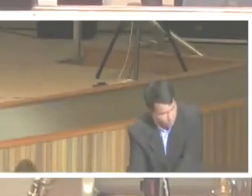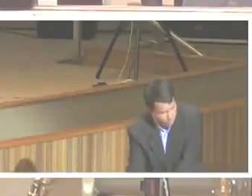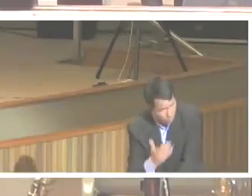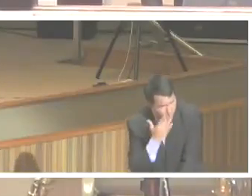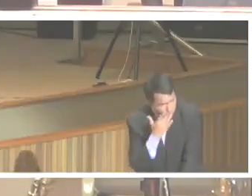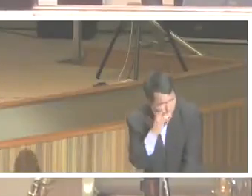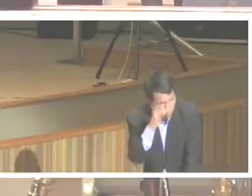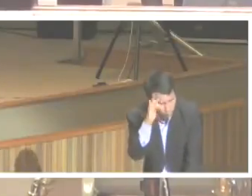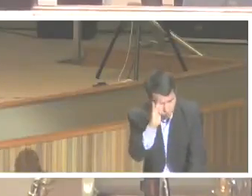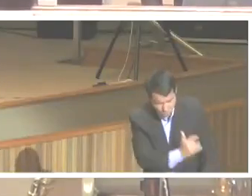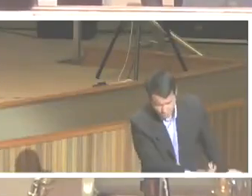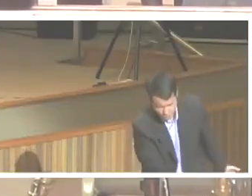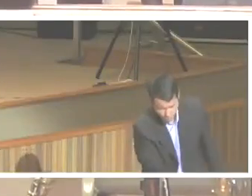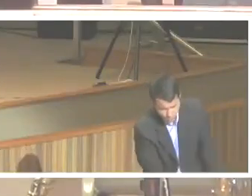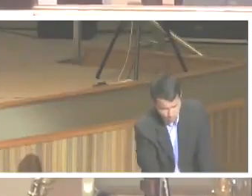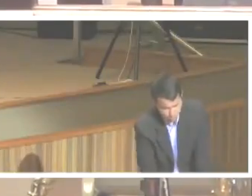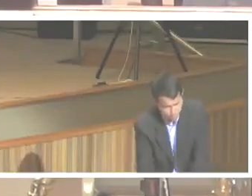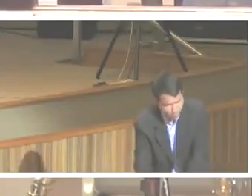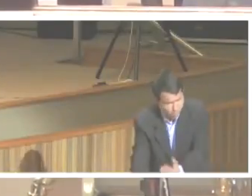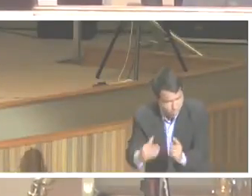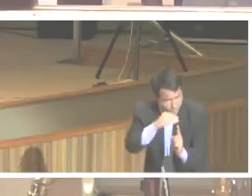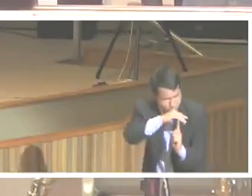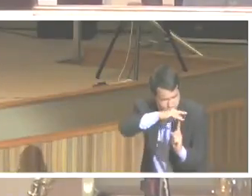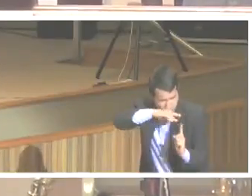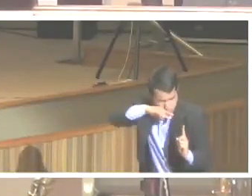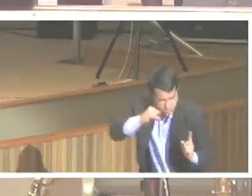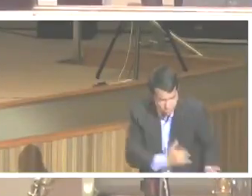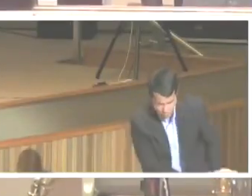incríveis de deus que você não podia imaginar